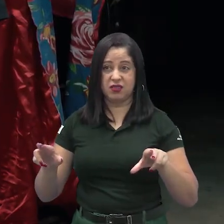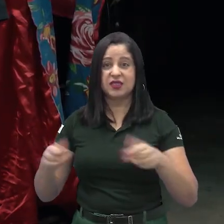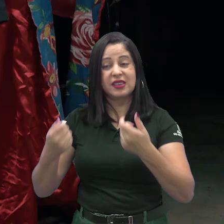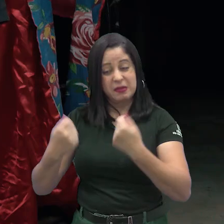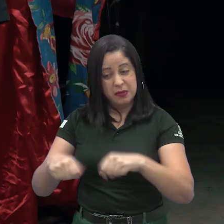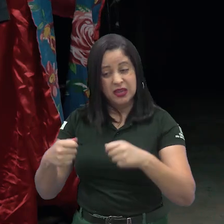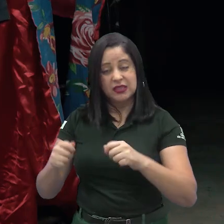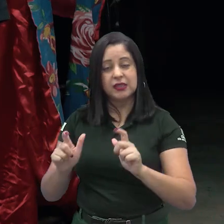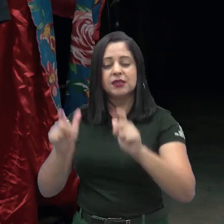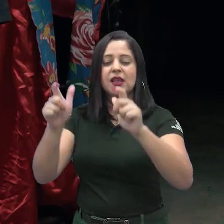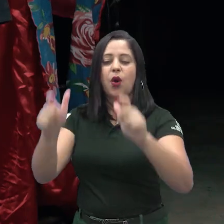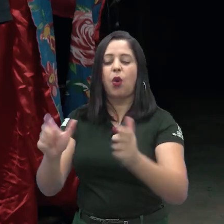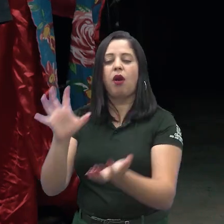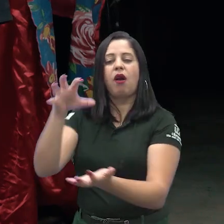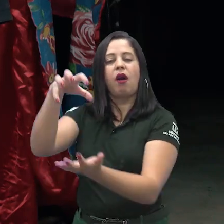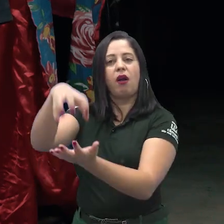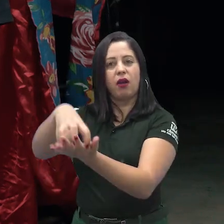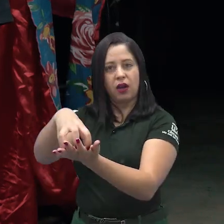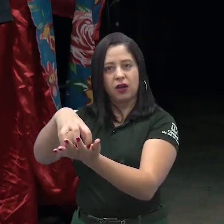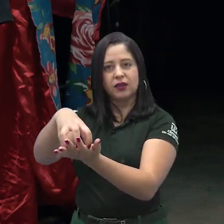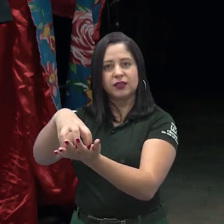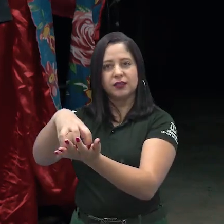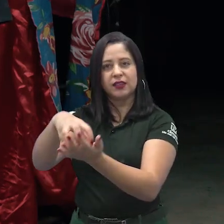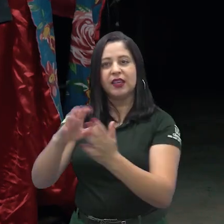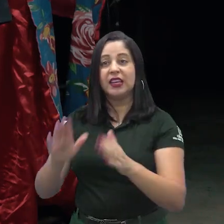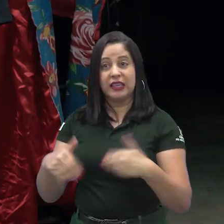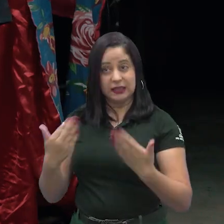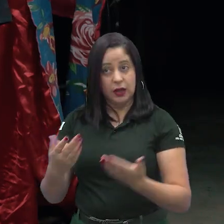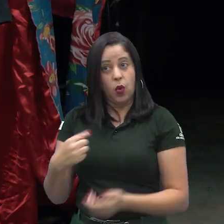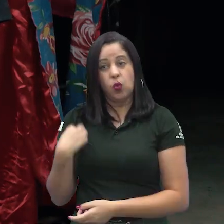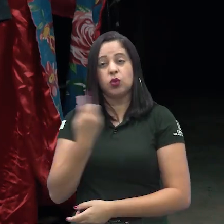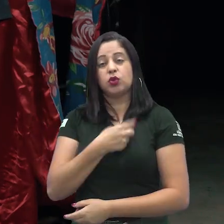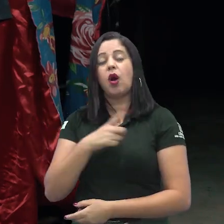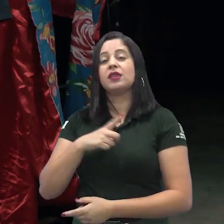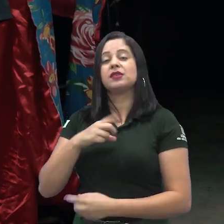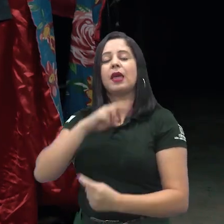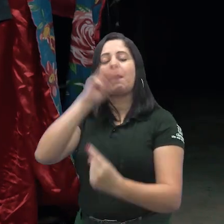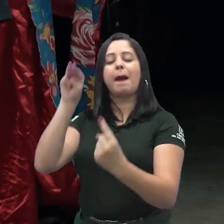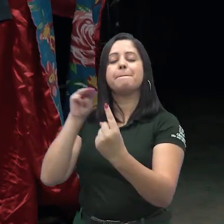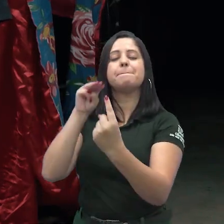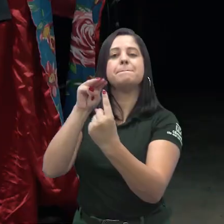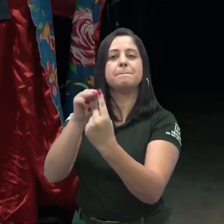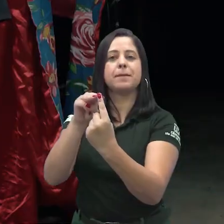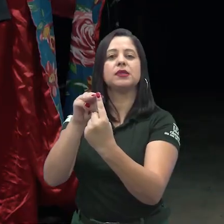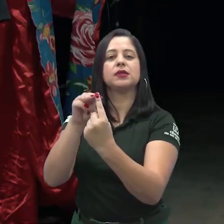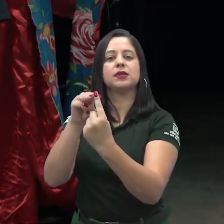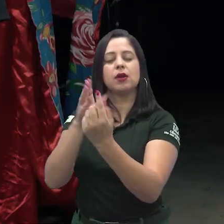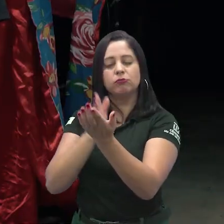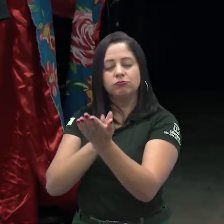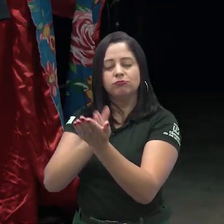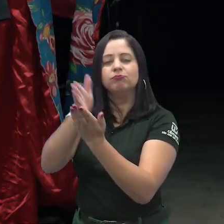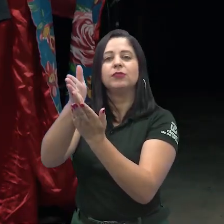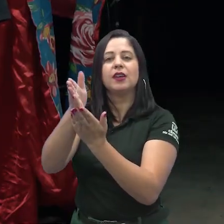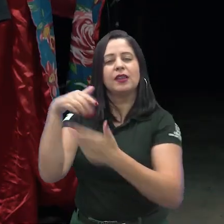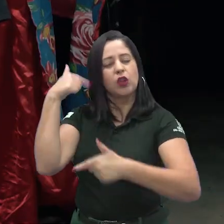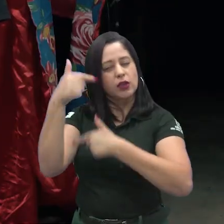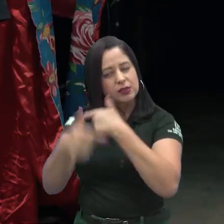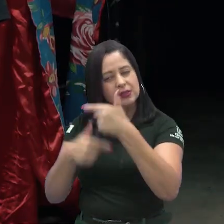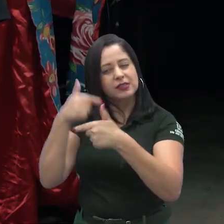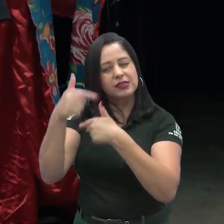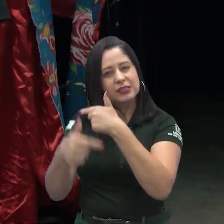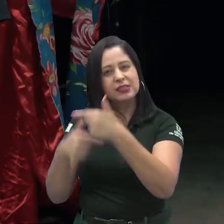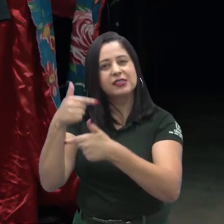vejo assim que Velhos Novatos tem uma grande missão pela frente e a gente vai trabalhar muito para